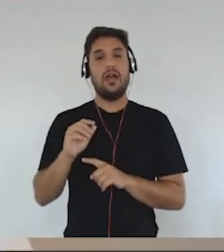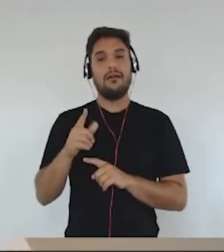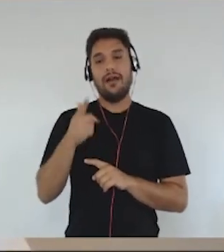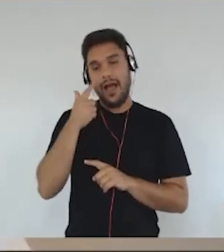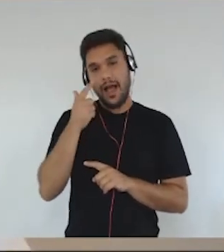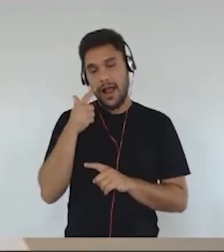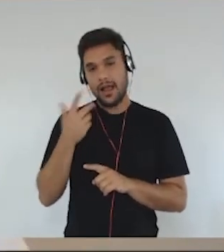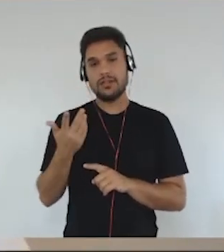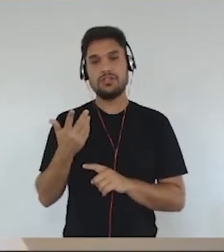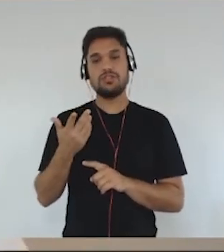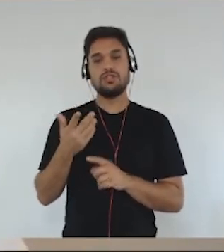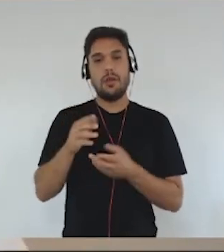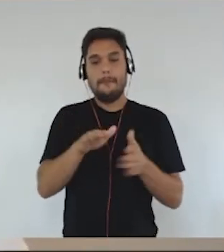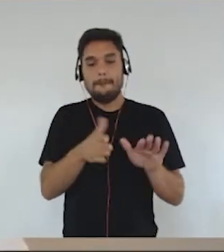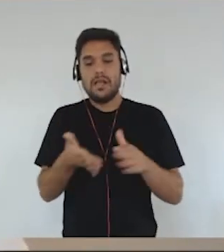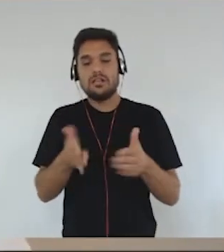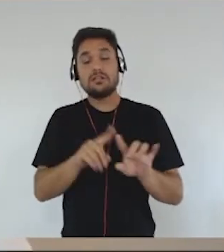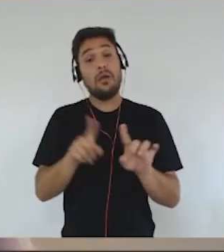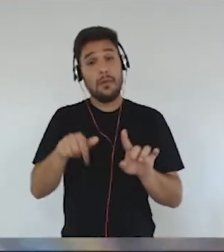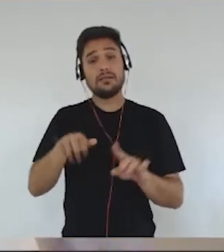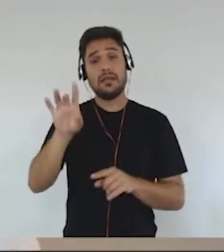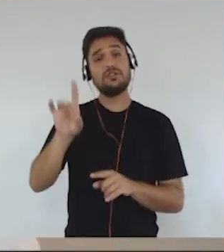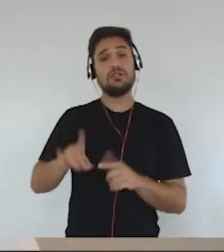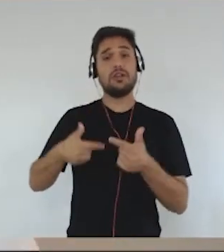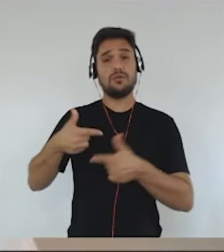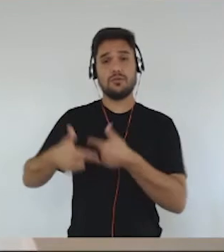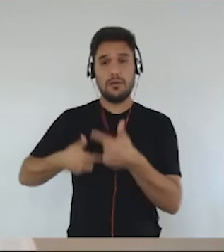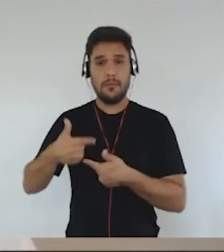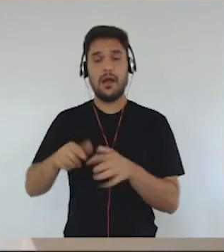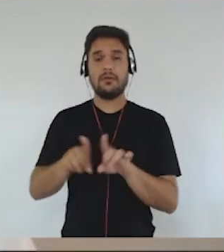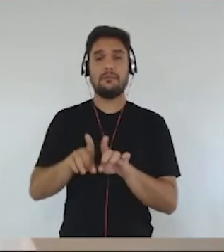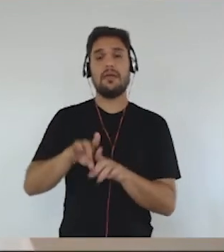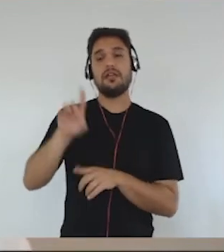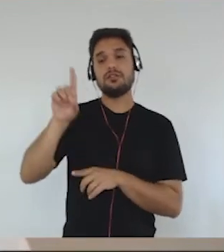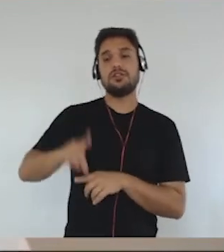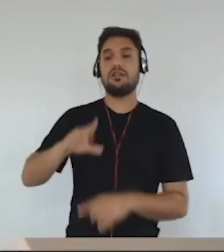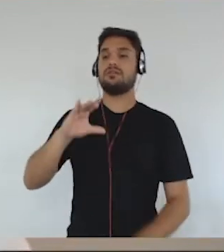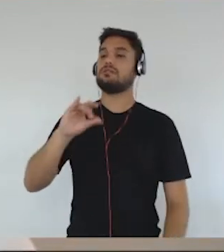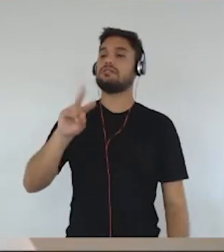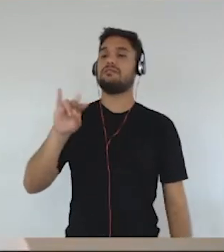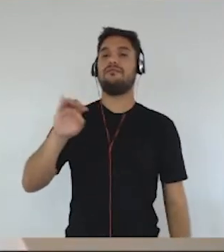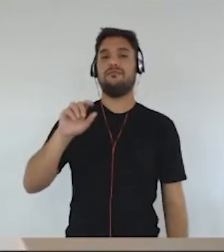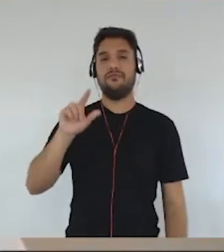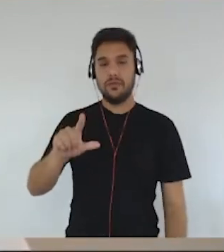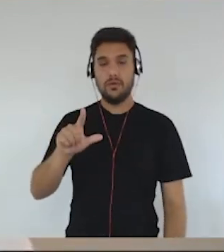remediação, mas no fundo a gente está falando de direito do trabalho e de direito civil, na essência, né?